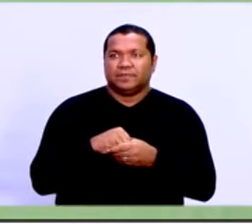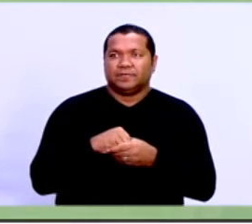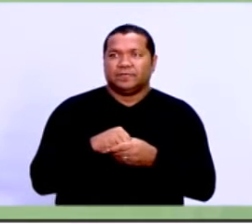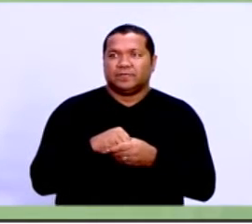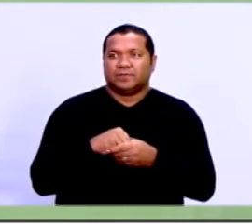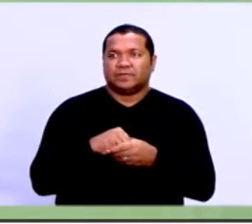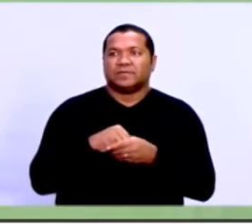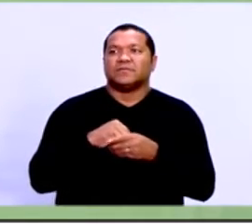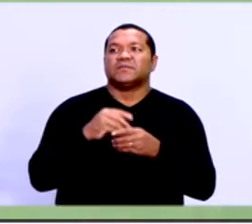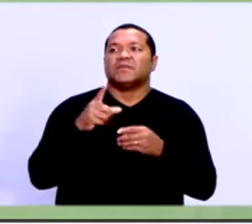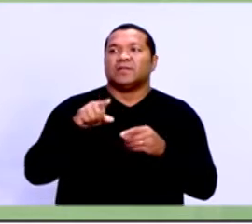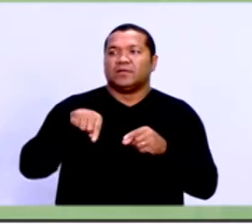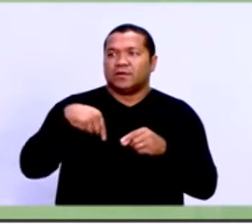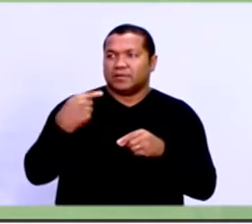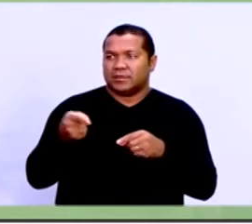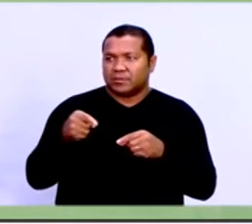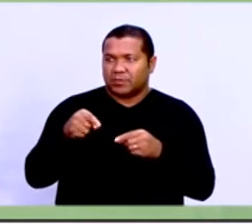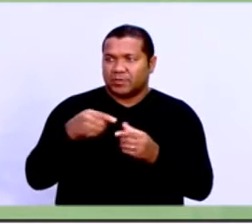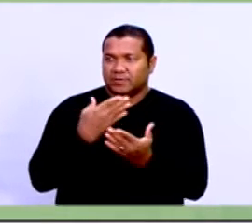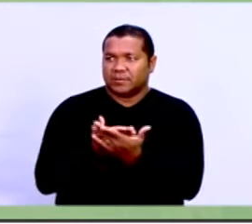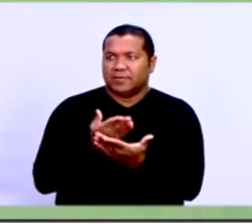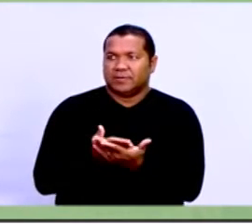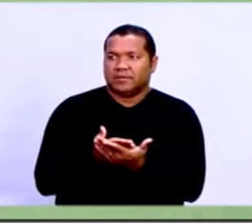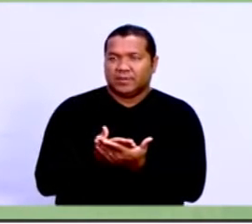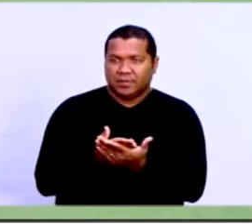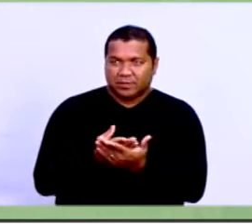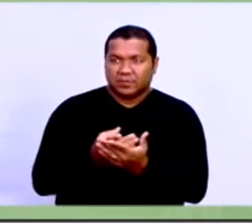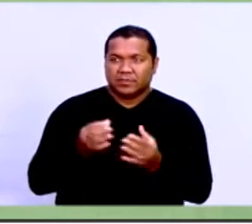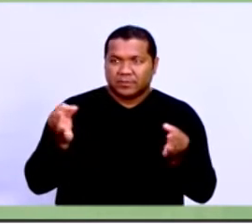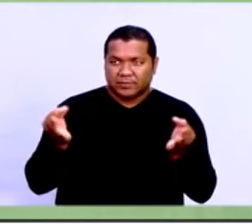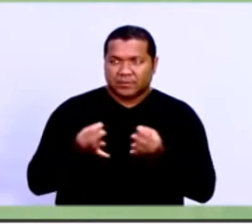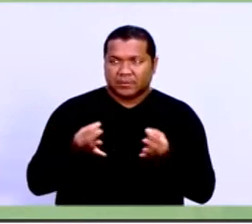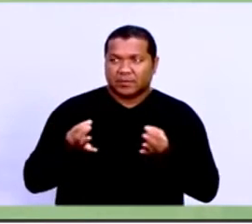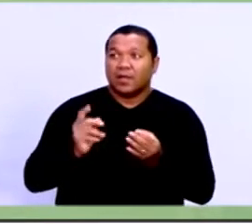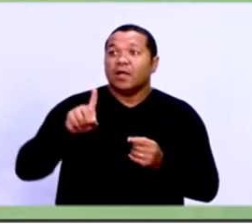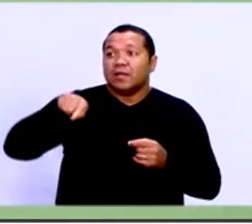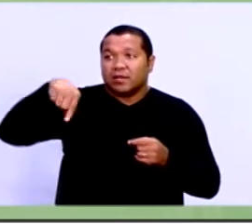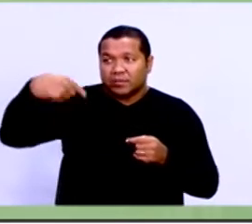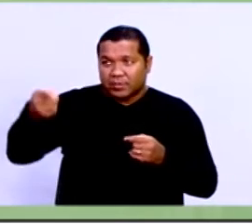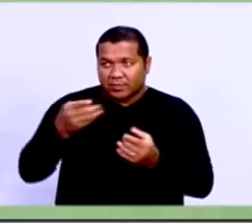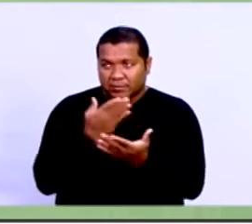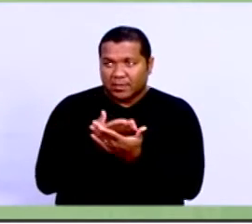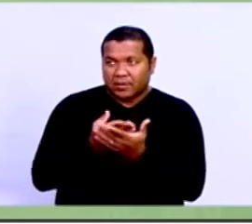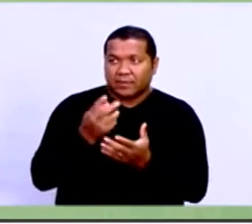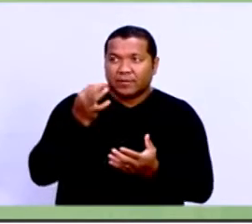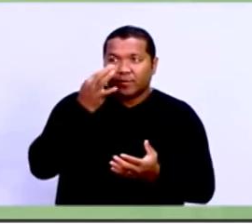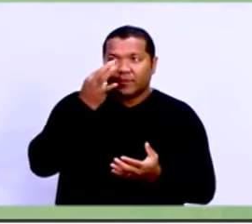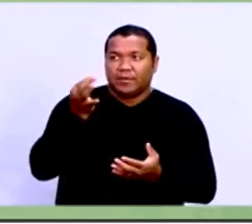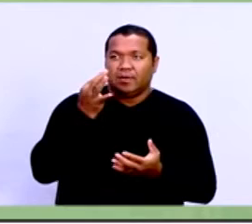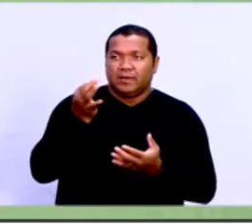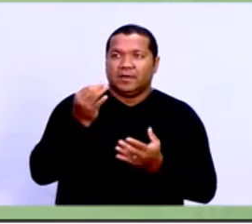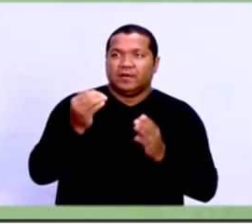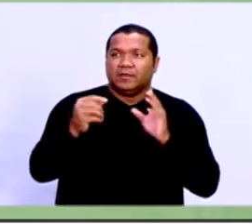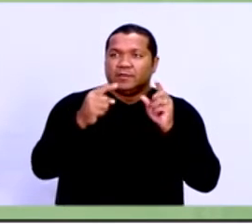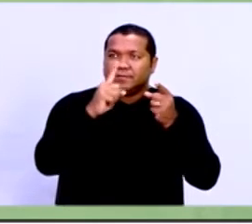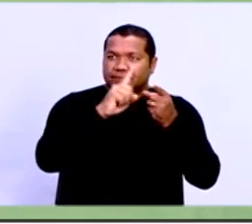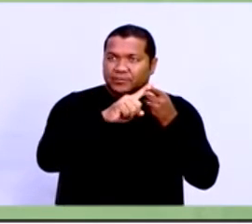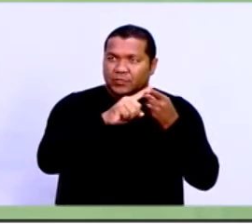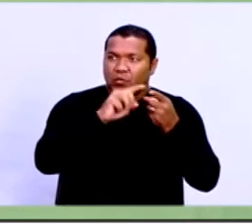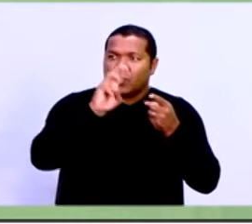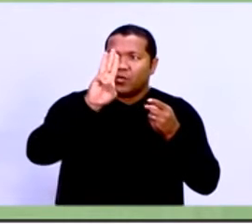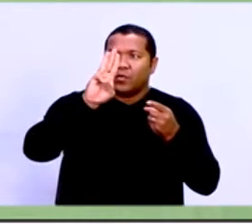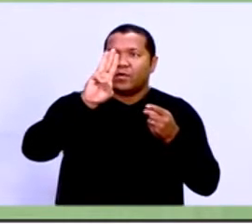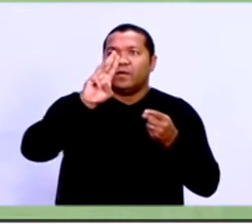das nossas próximas aulas tá certo gente nas próximas aulas nós veremos os diagramas o